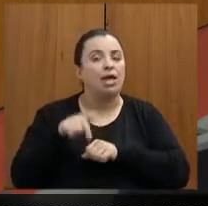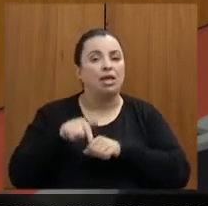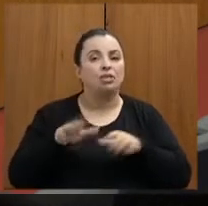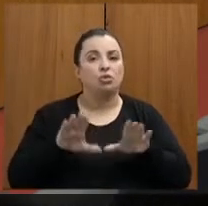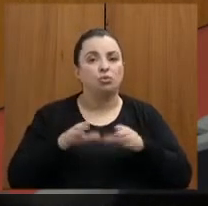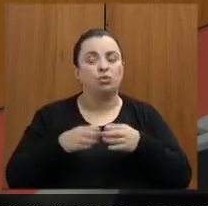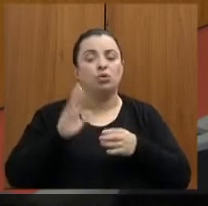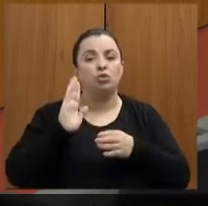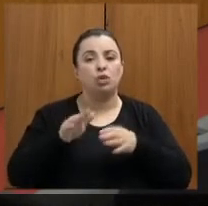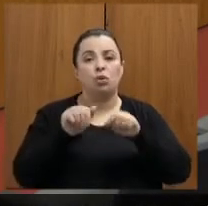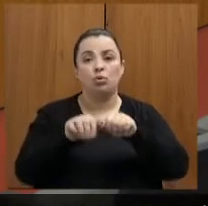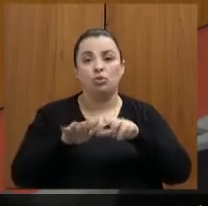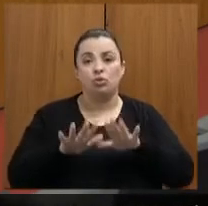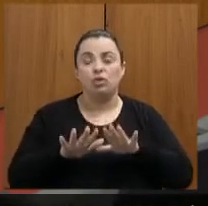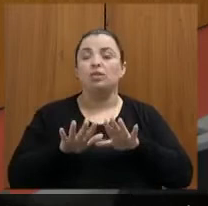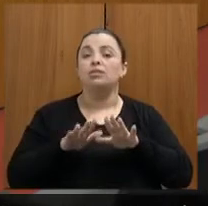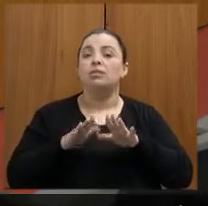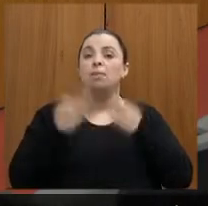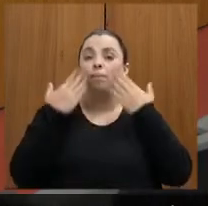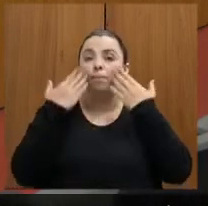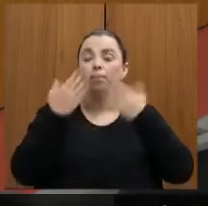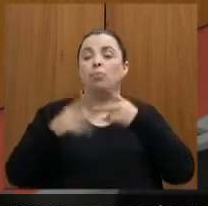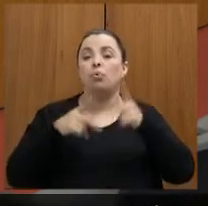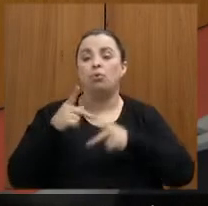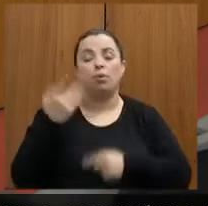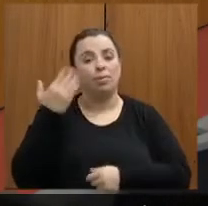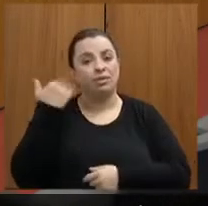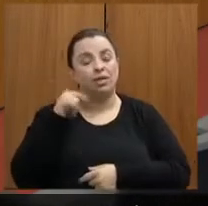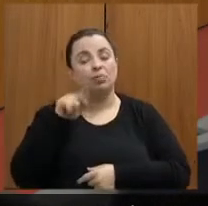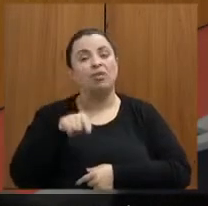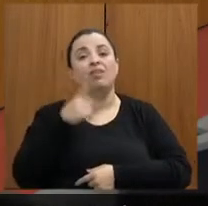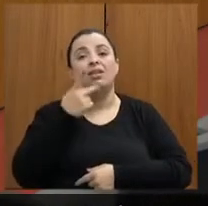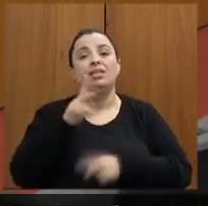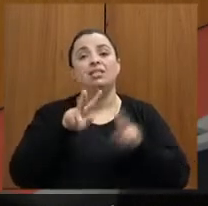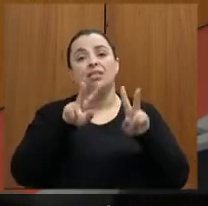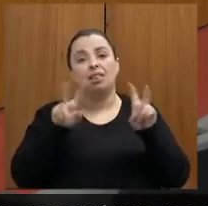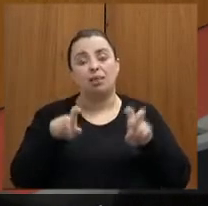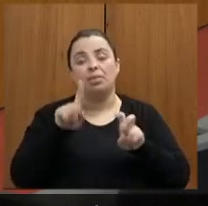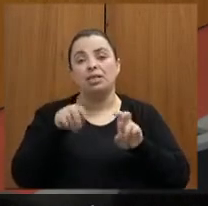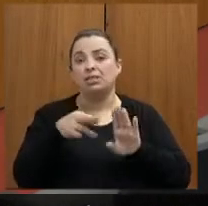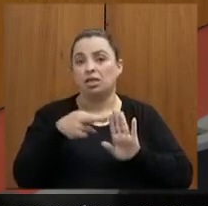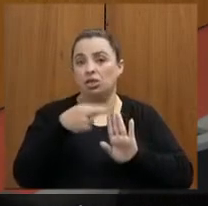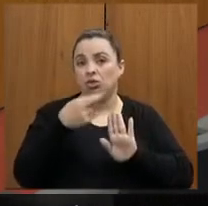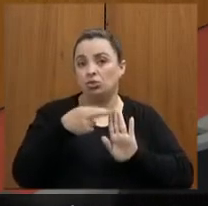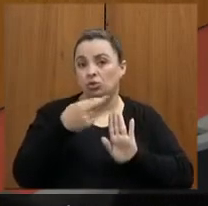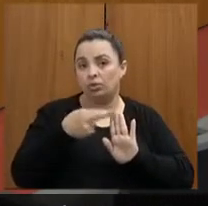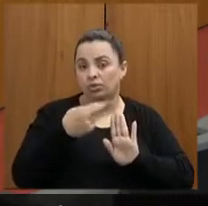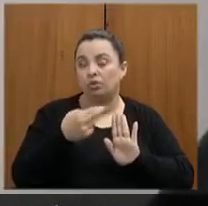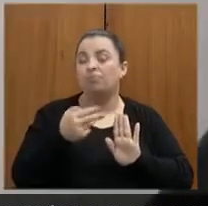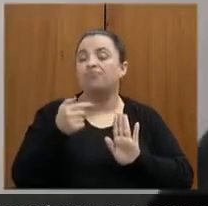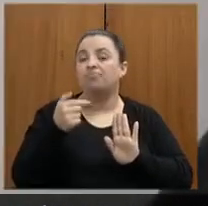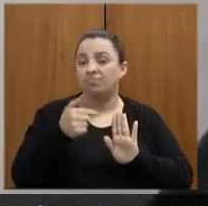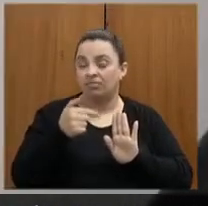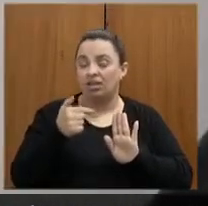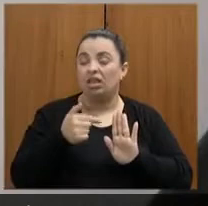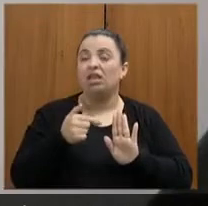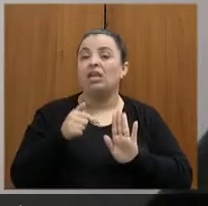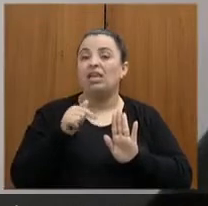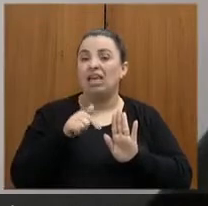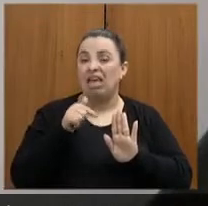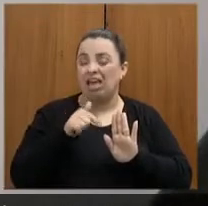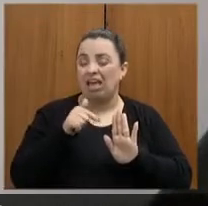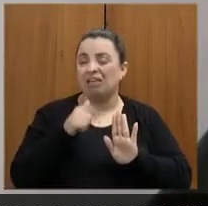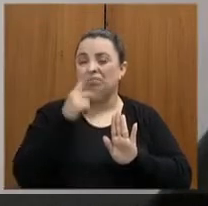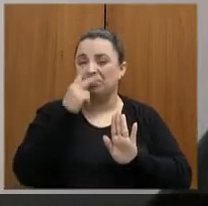audiência pública para tratar dessa questão dessa resolução que praticamente a